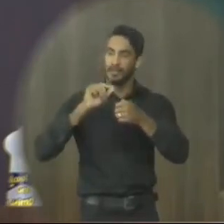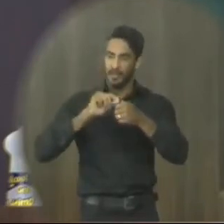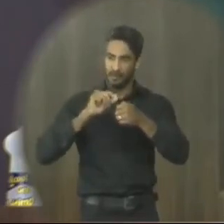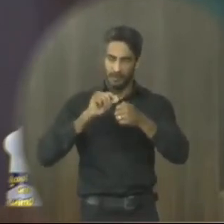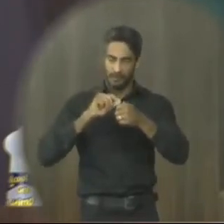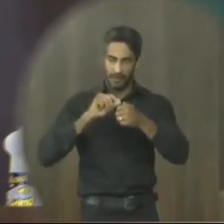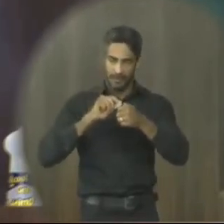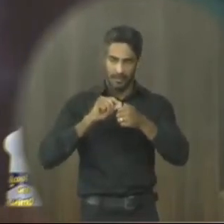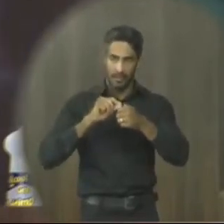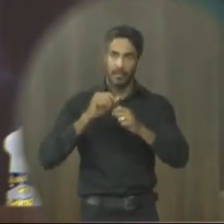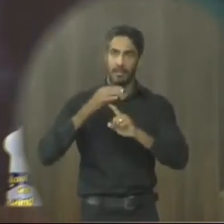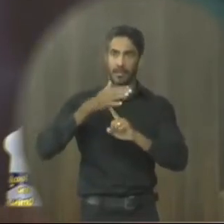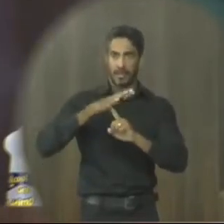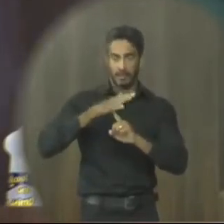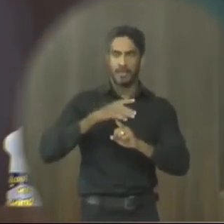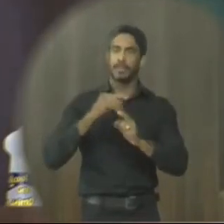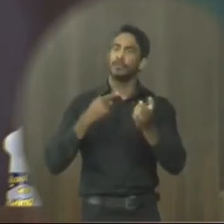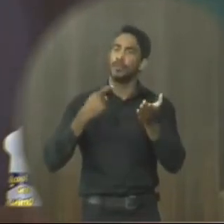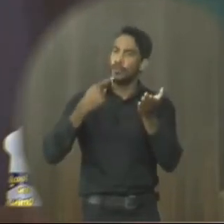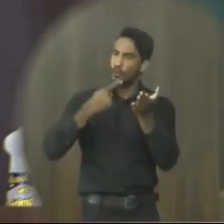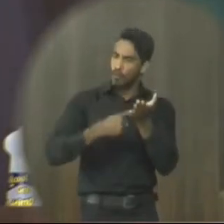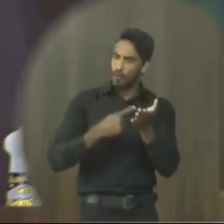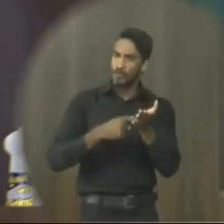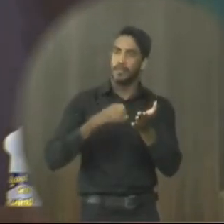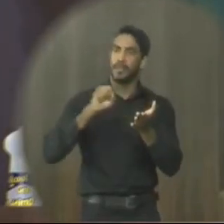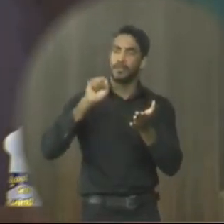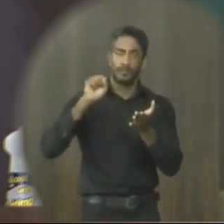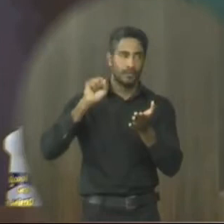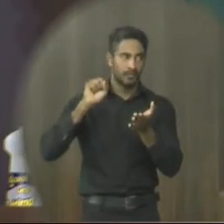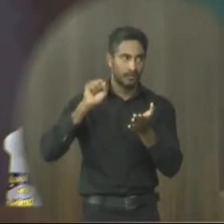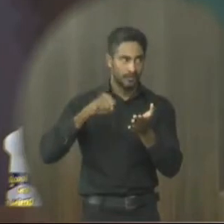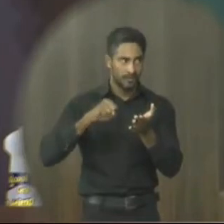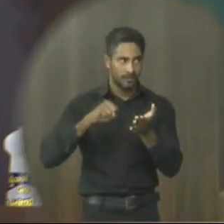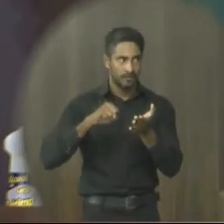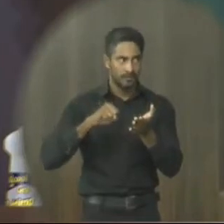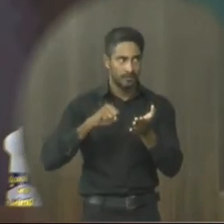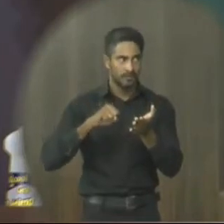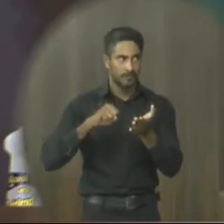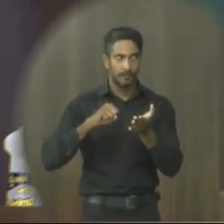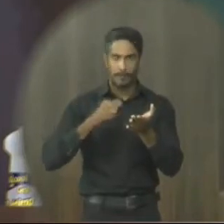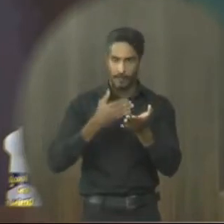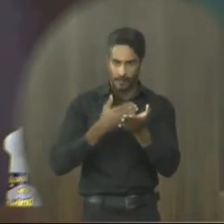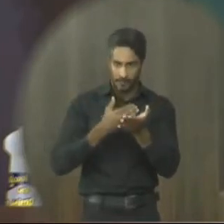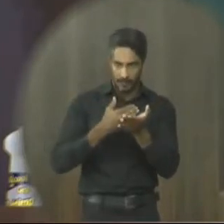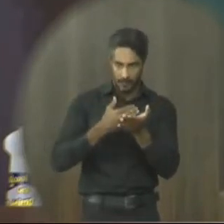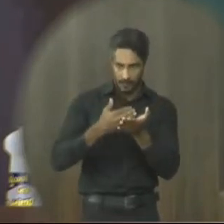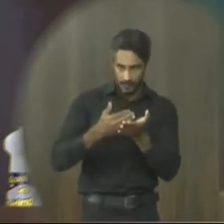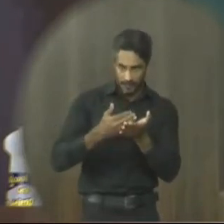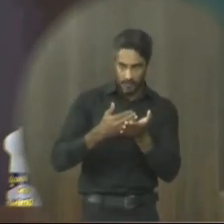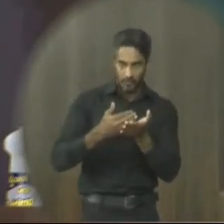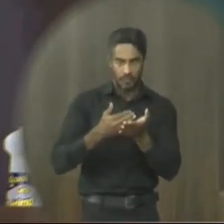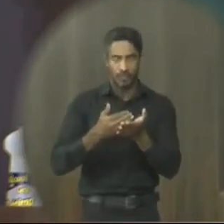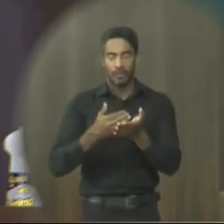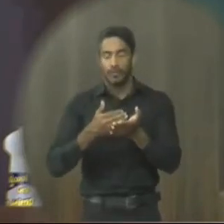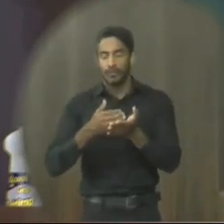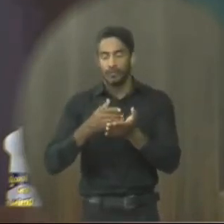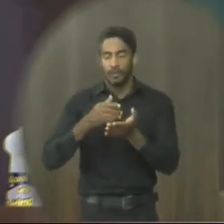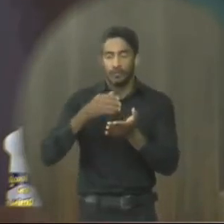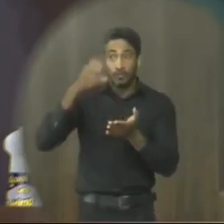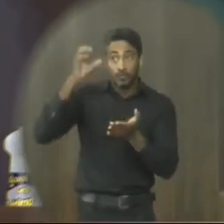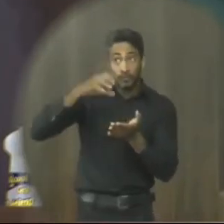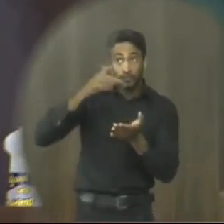é, e ela se comprometeu. Estava previsto uma chuva ainda para esse mês, e em função disso, não tinha sido